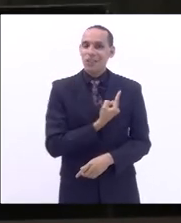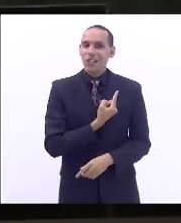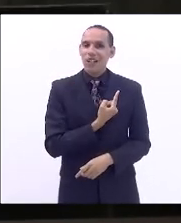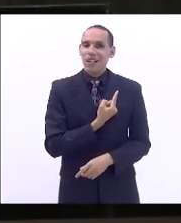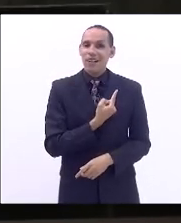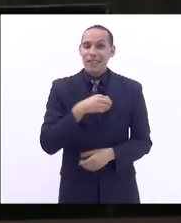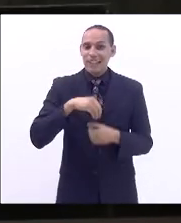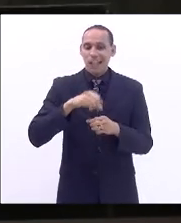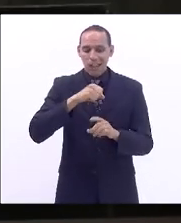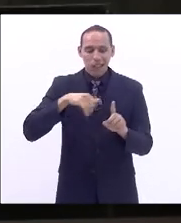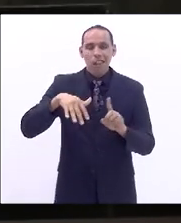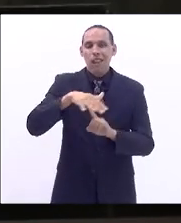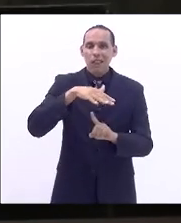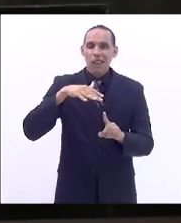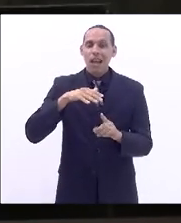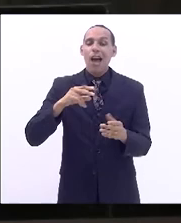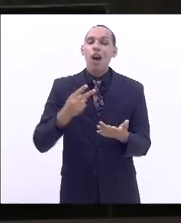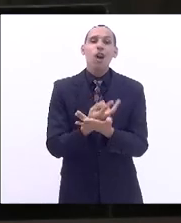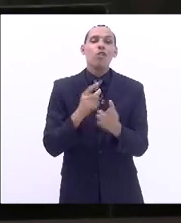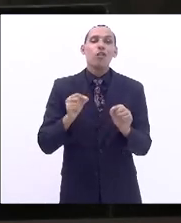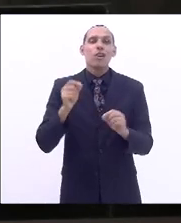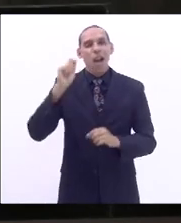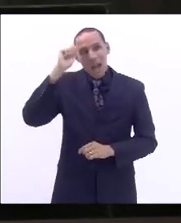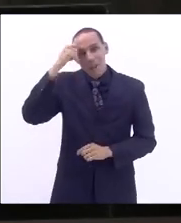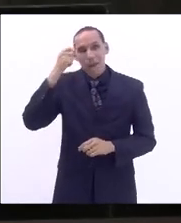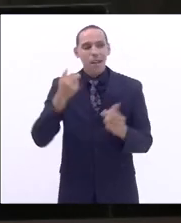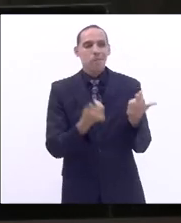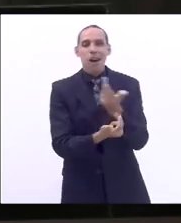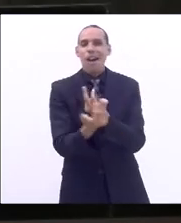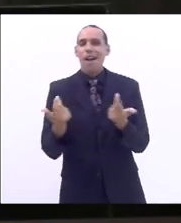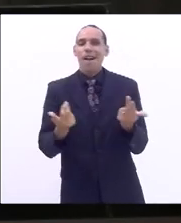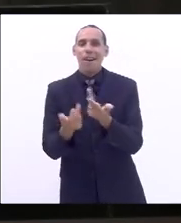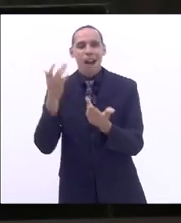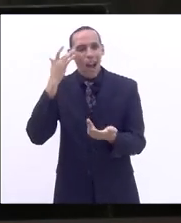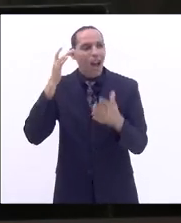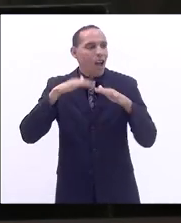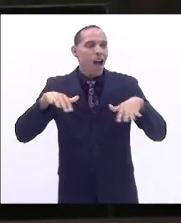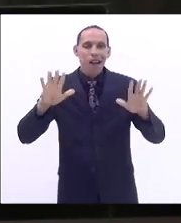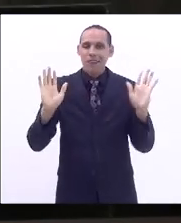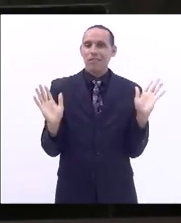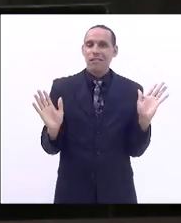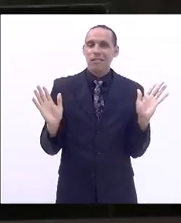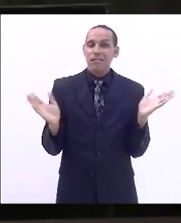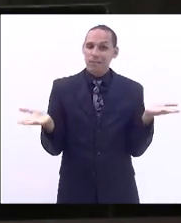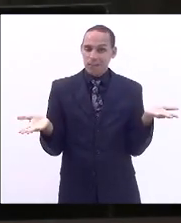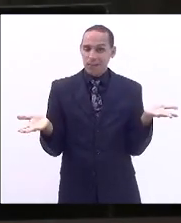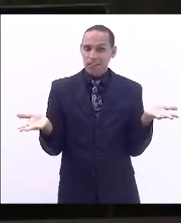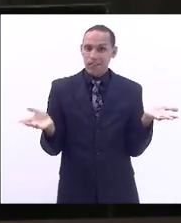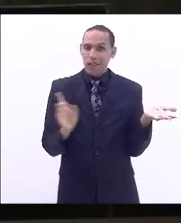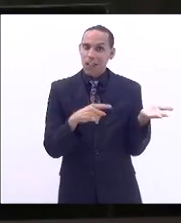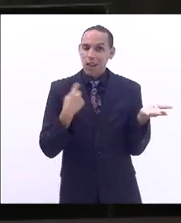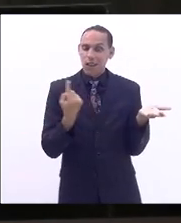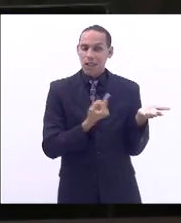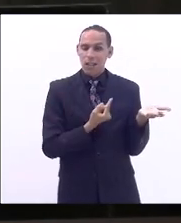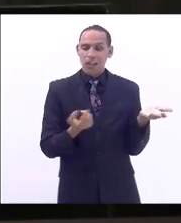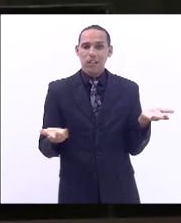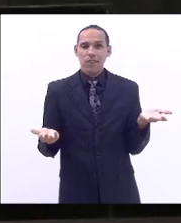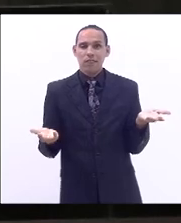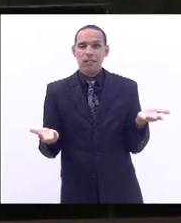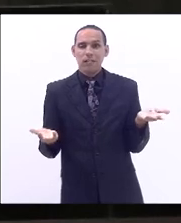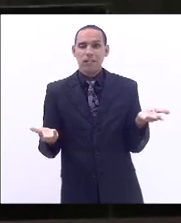sociedade Inclusive a mania de achar que preta tudo igual do que tá então dessa mesma forma quando a gente